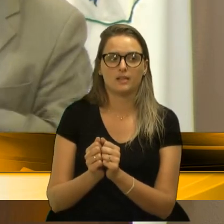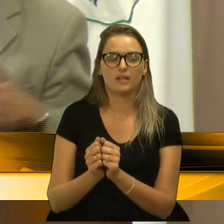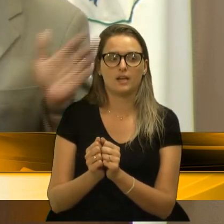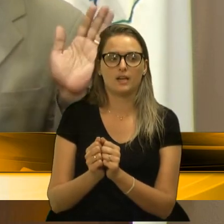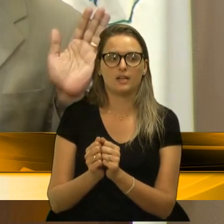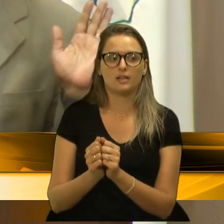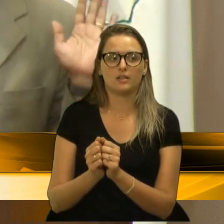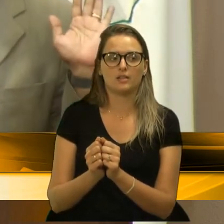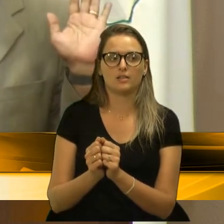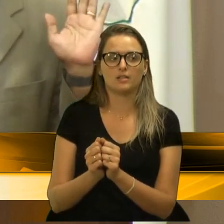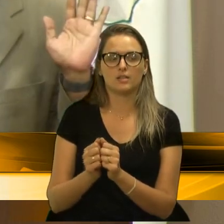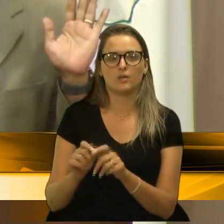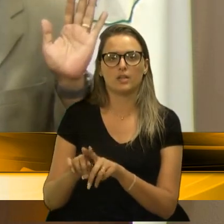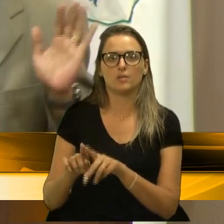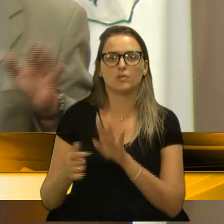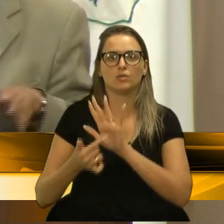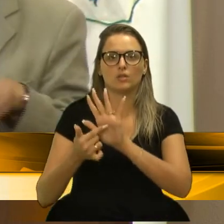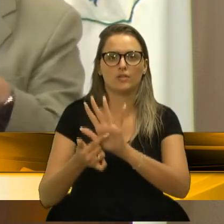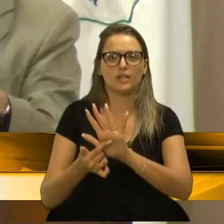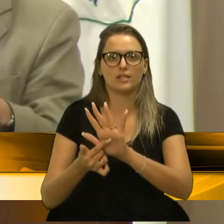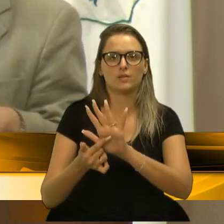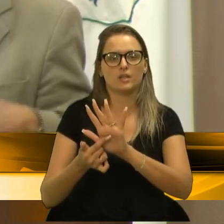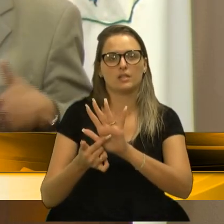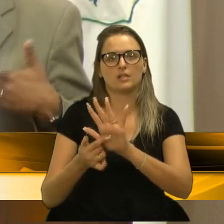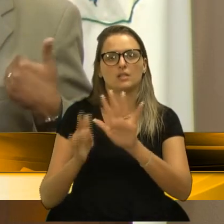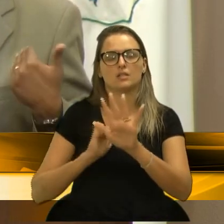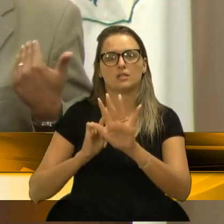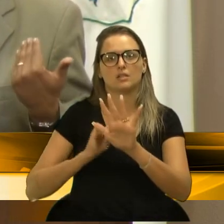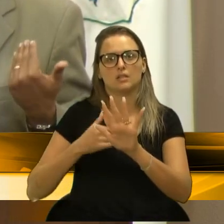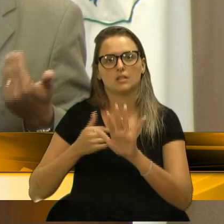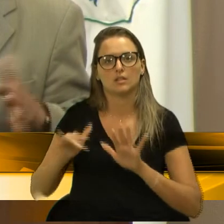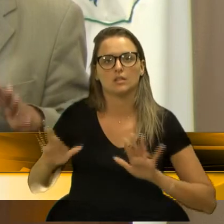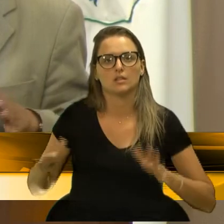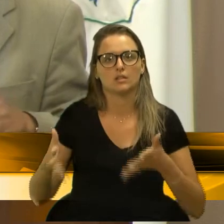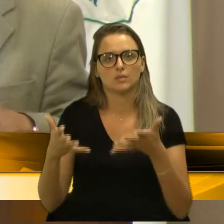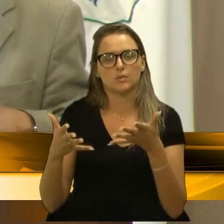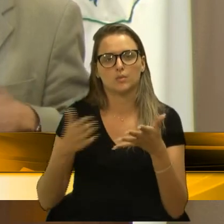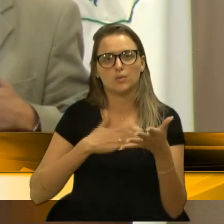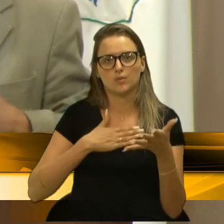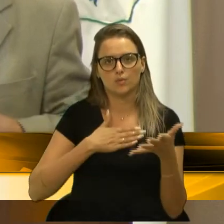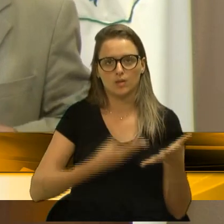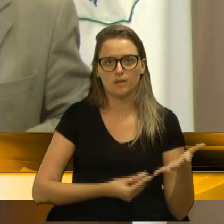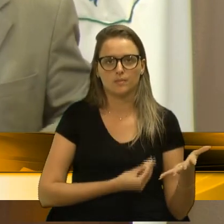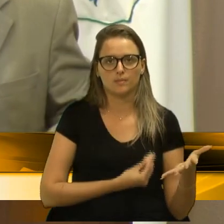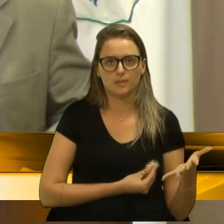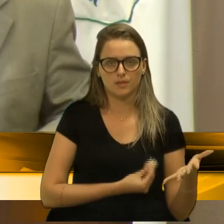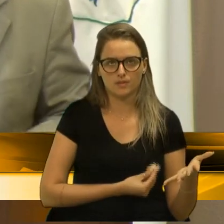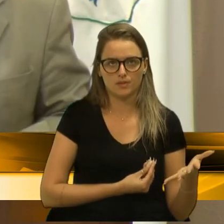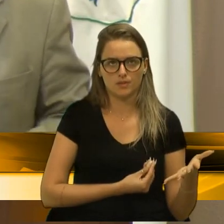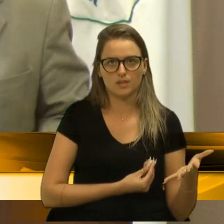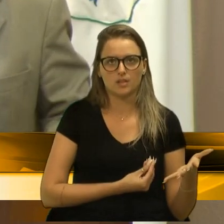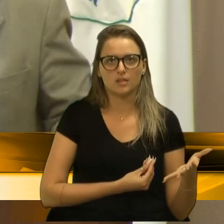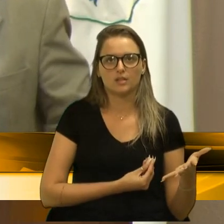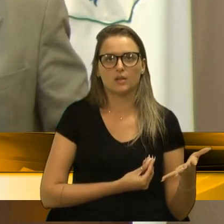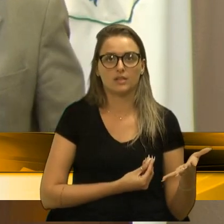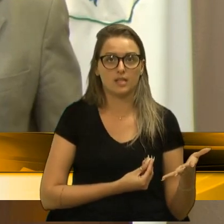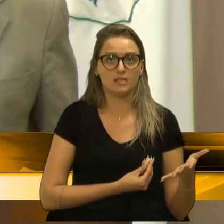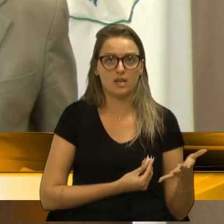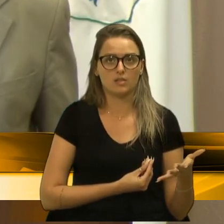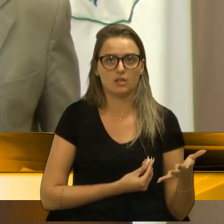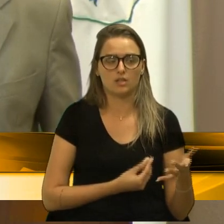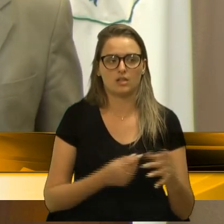Deus, nós possamos dizer, fiz minha parte. Eu procuro dentro da minha vida, e com 55 anos, né, e a vida